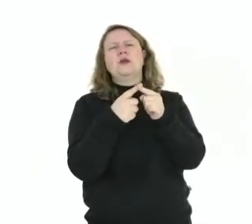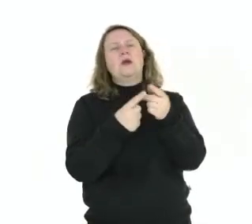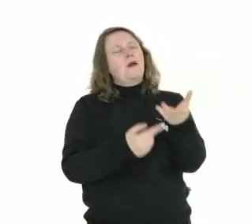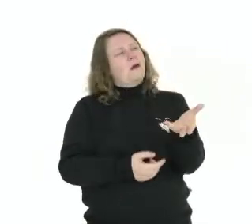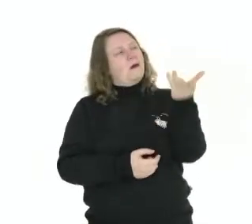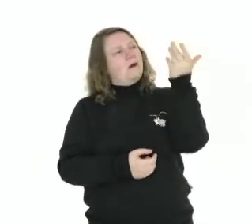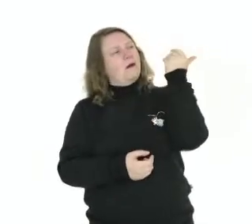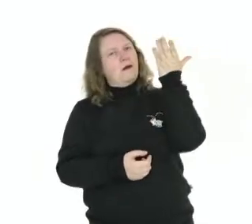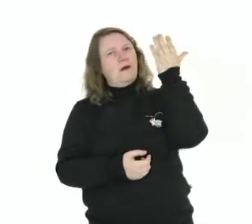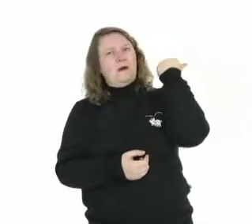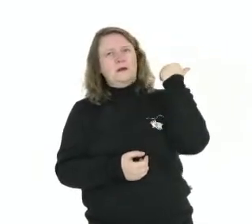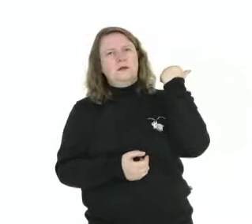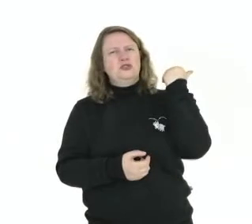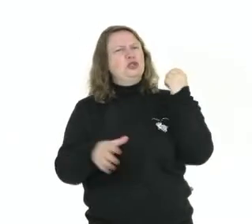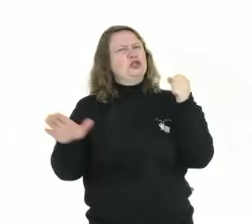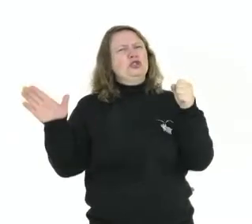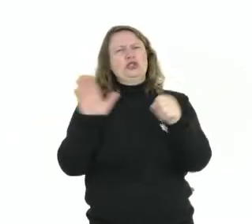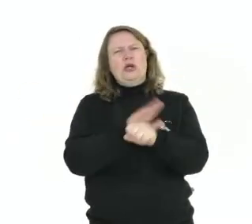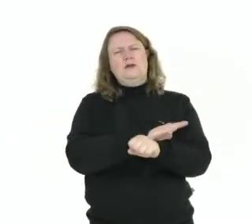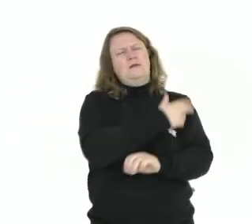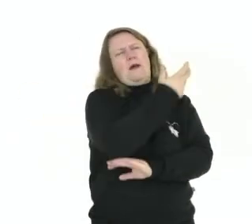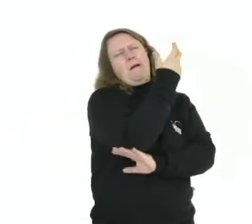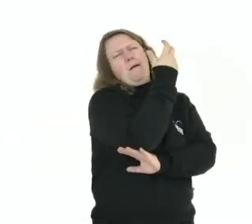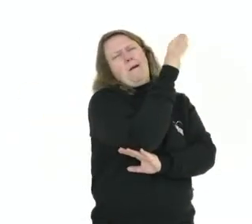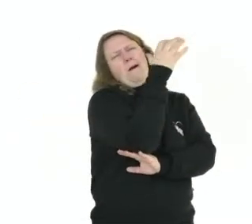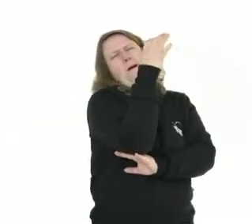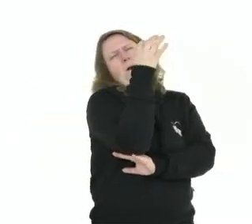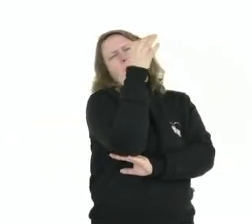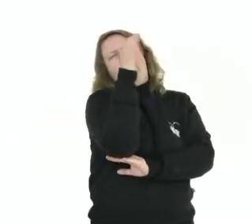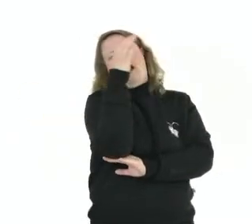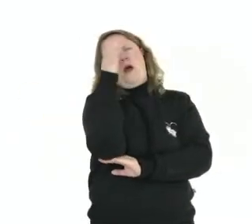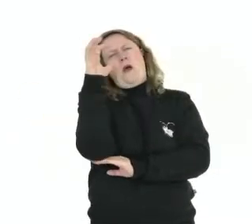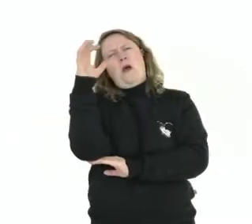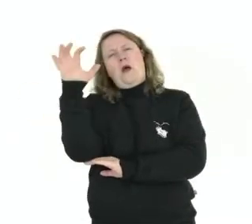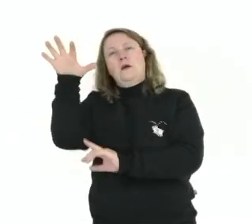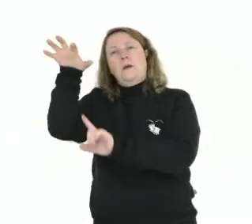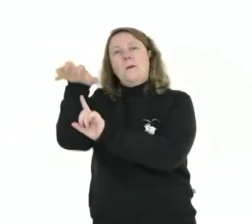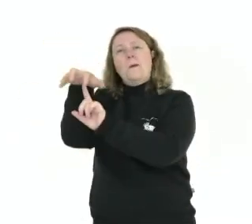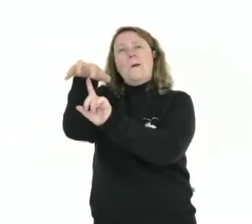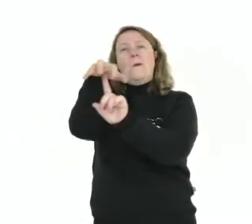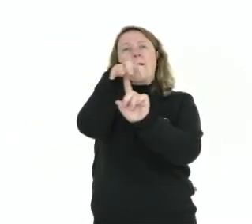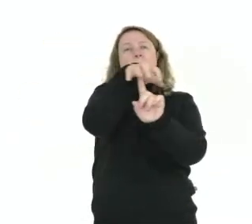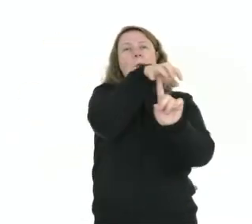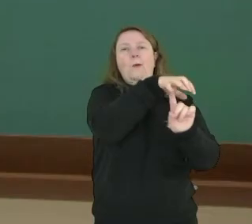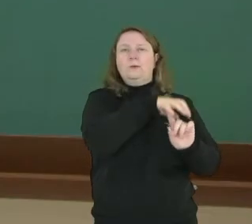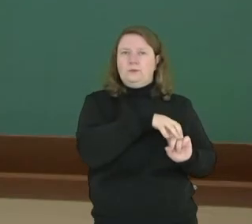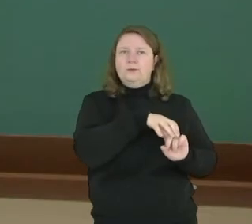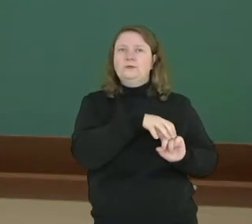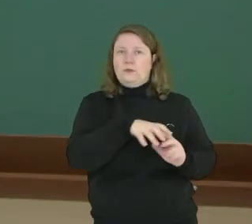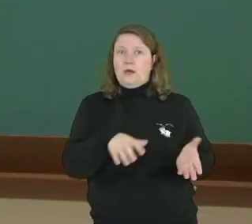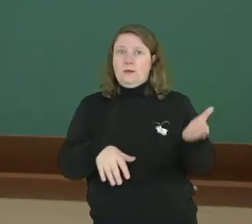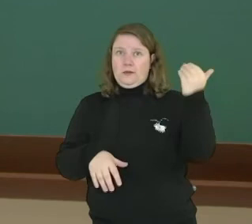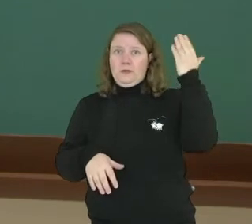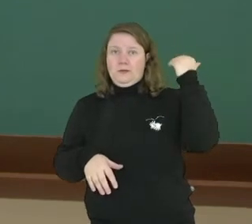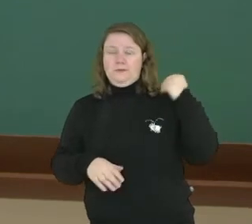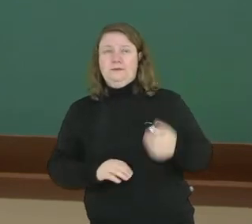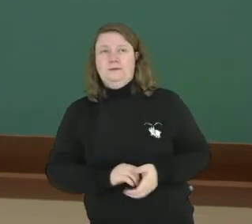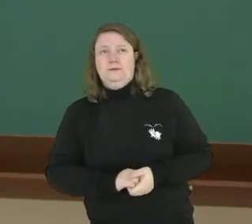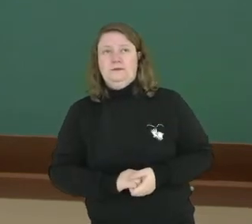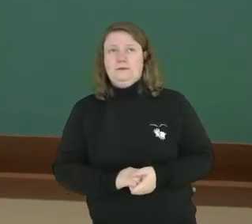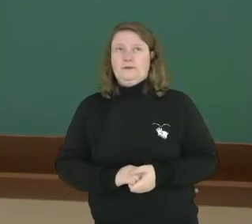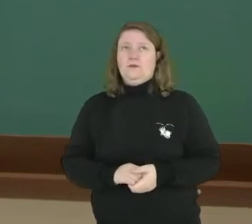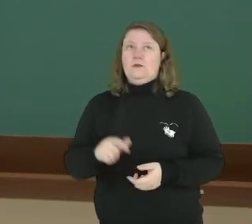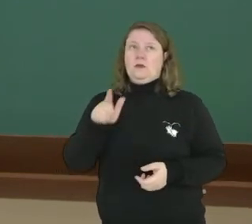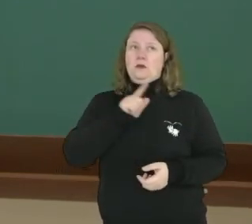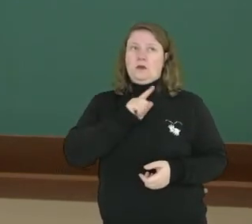originalmente, esta árvore, né, na floresta de araucária, nessa porção da região sul. Ela está presente nas regiões